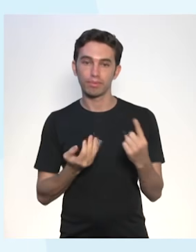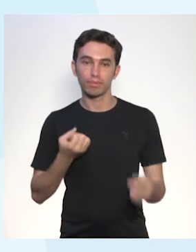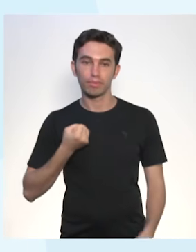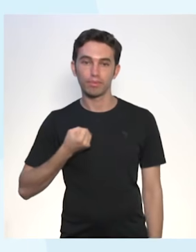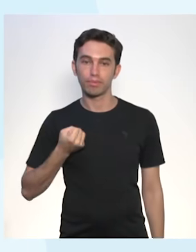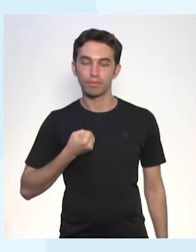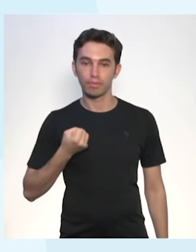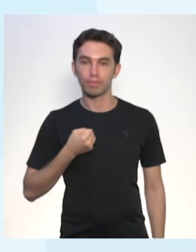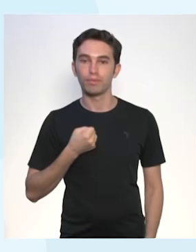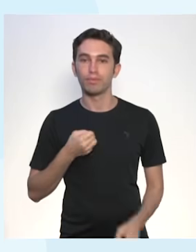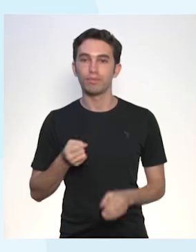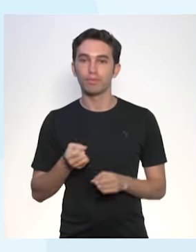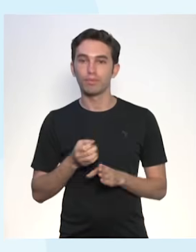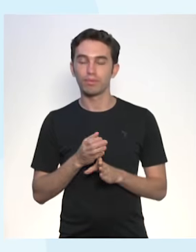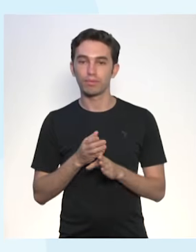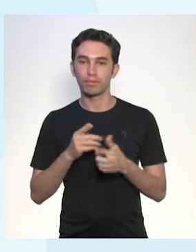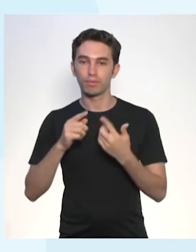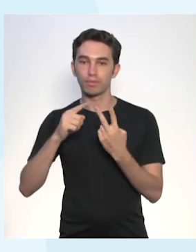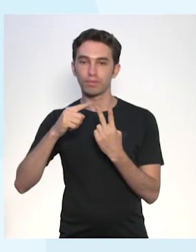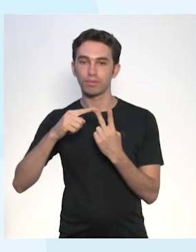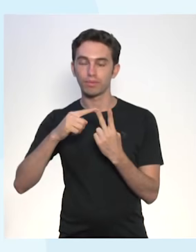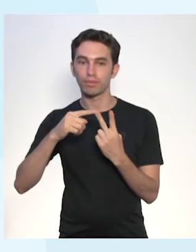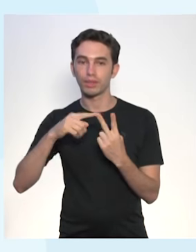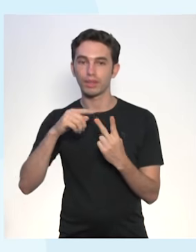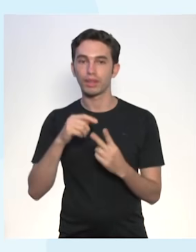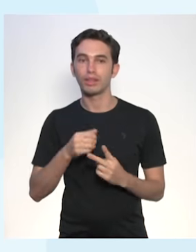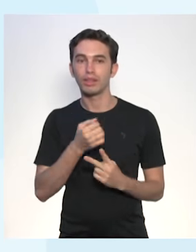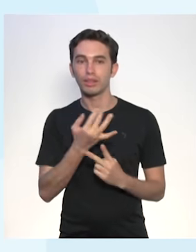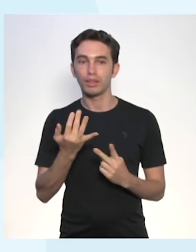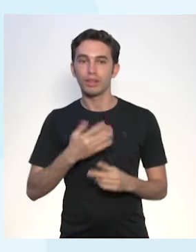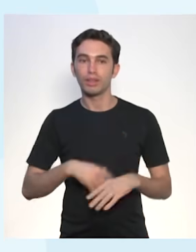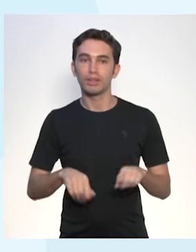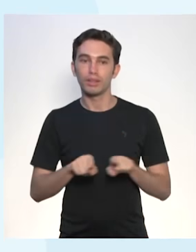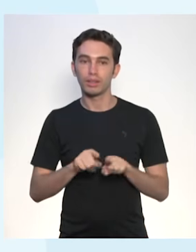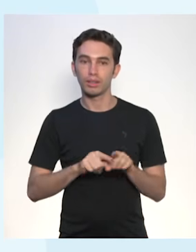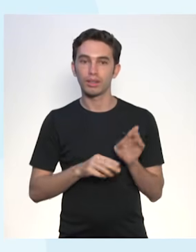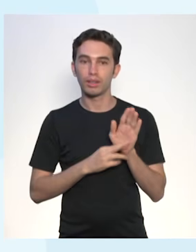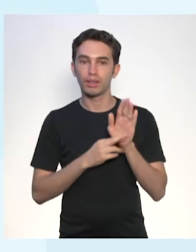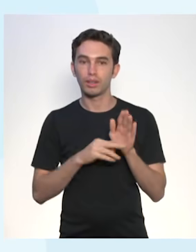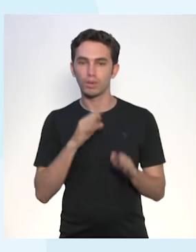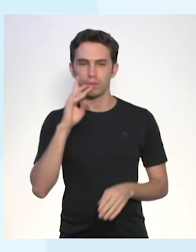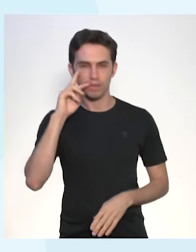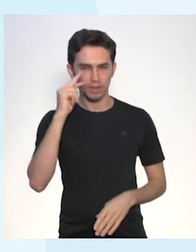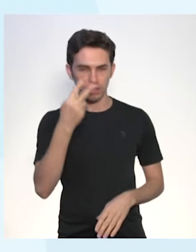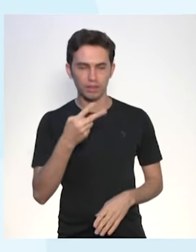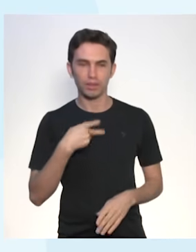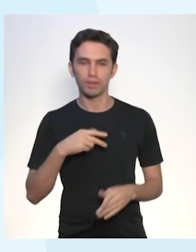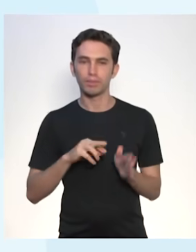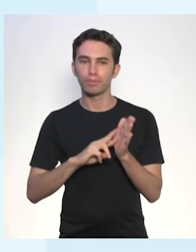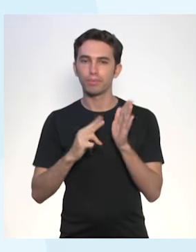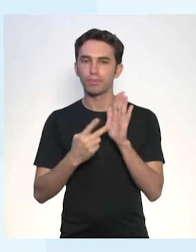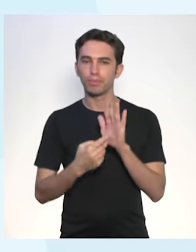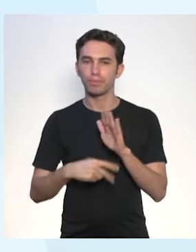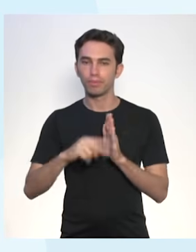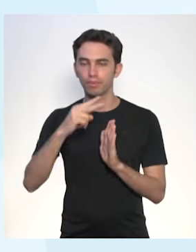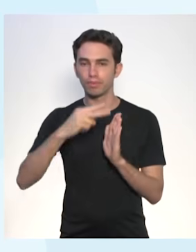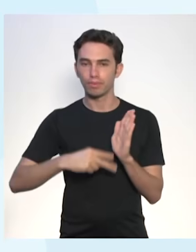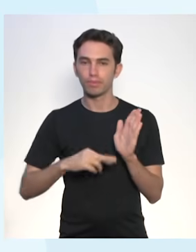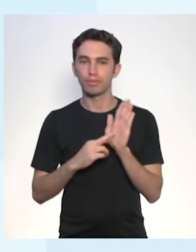racionais, reconhecimento, significados, leitura e representação na reta numérica, além